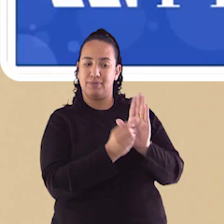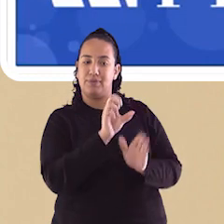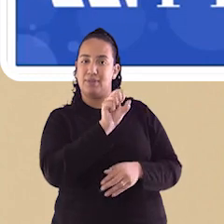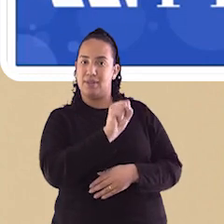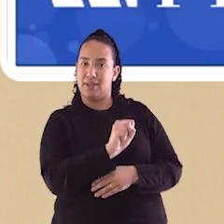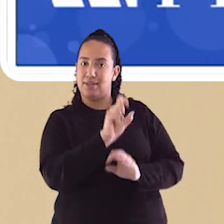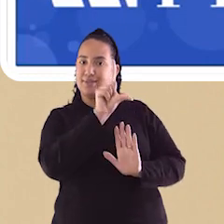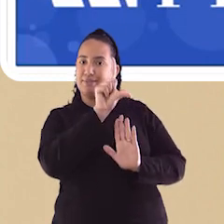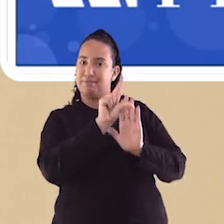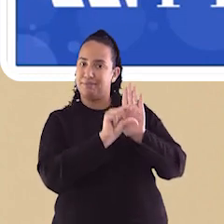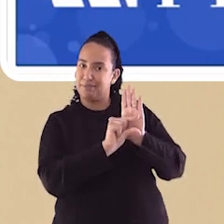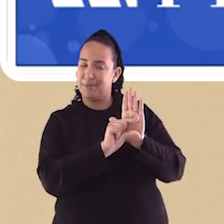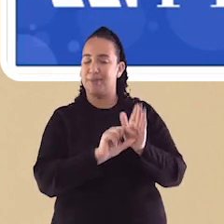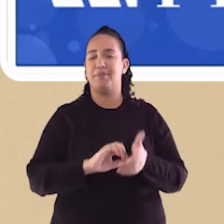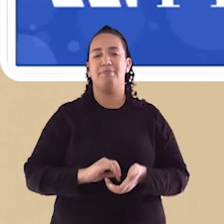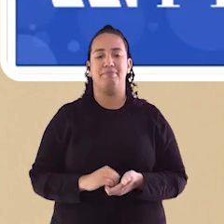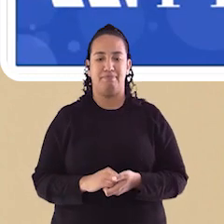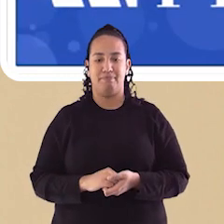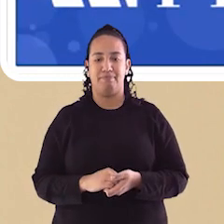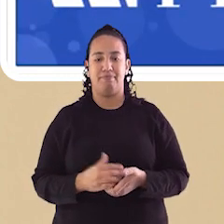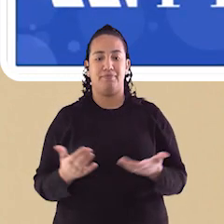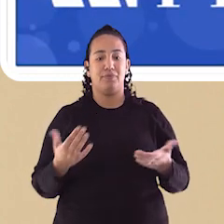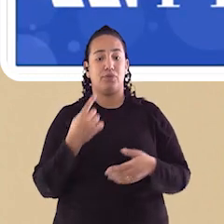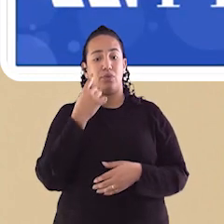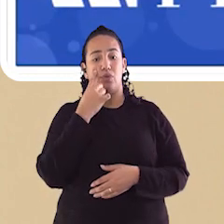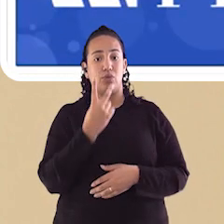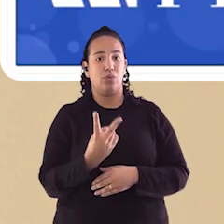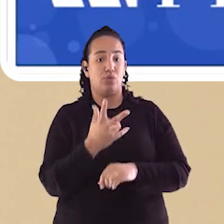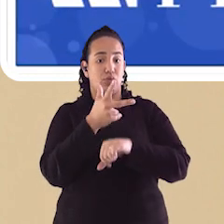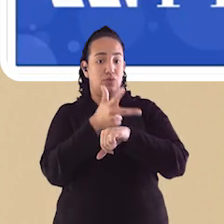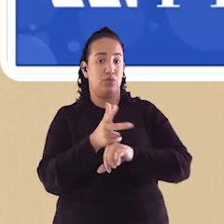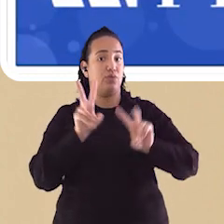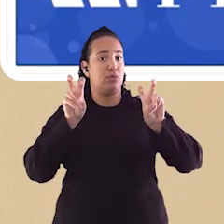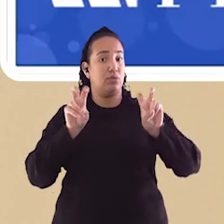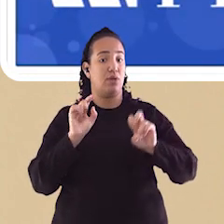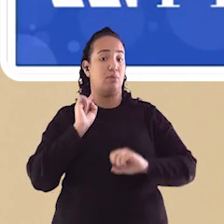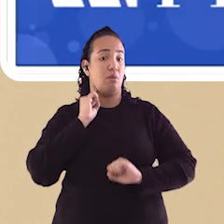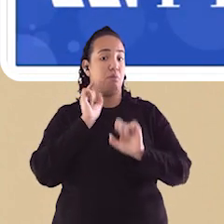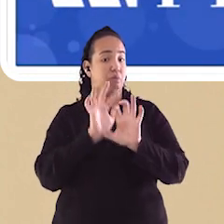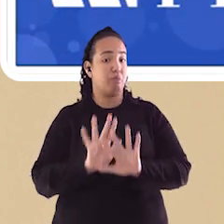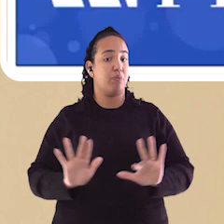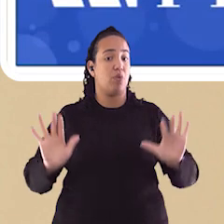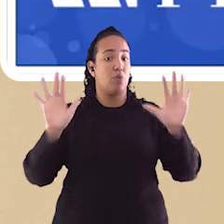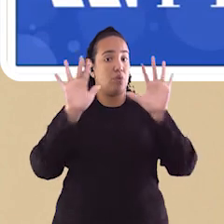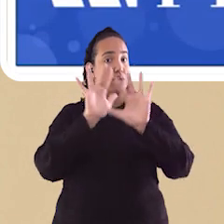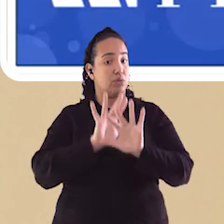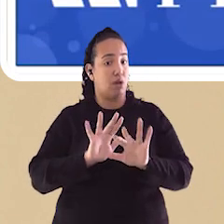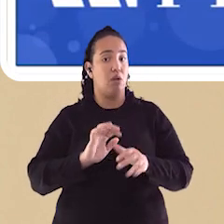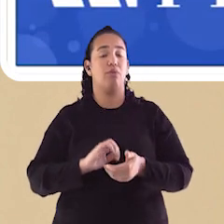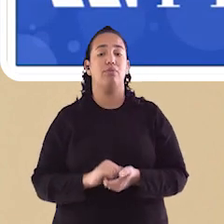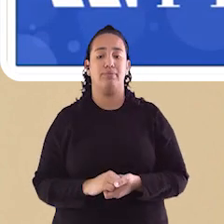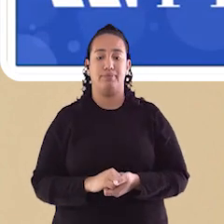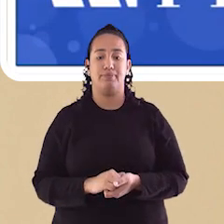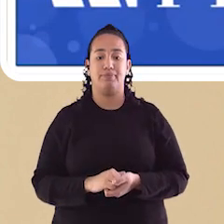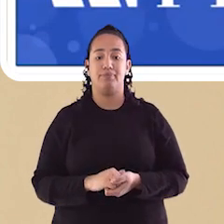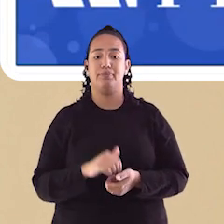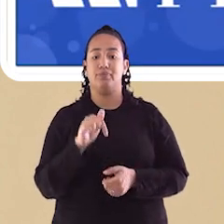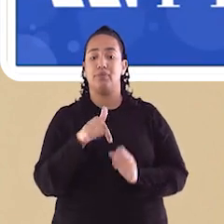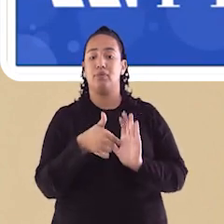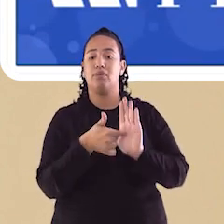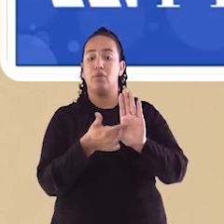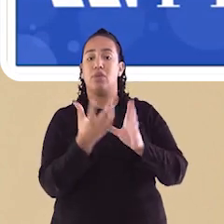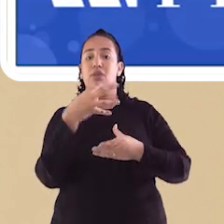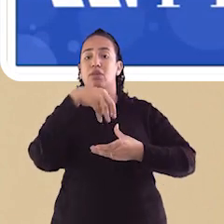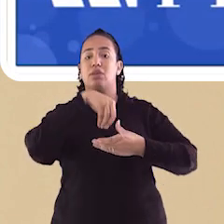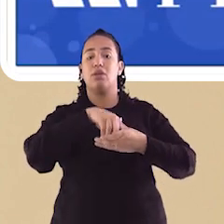de enxofre, cada vez menor. Eu vou deixar 2 vídeos aqui embaixo que tem a ver com poluição. Desse lado aqui tô deixando um vídeo que mostra